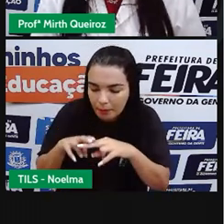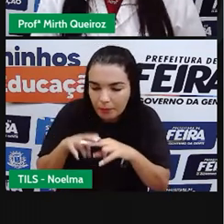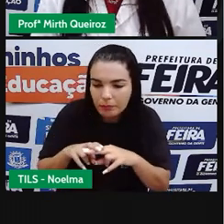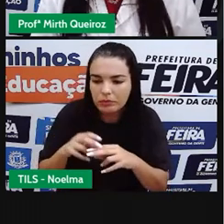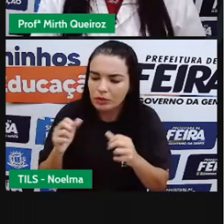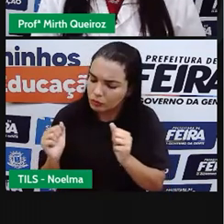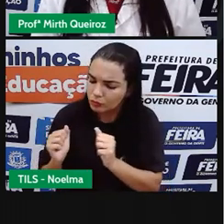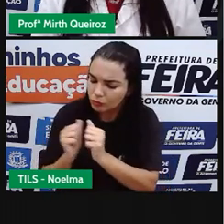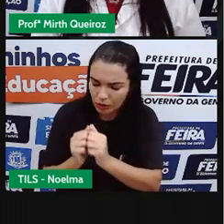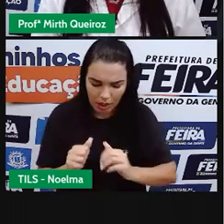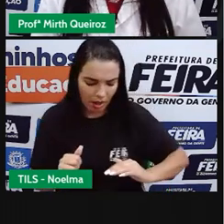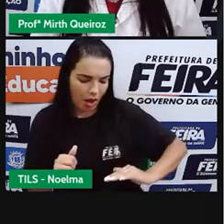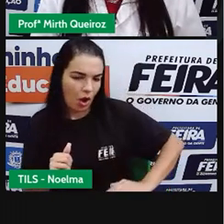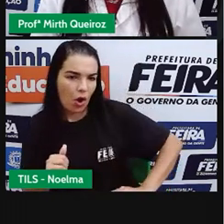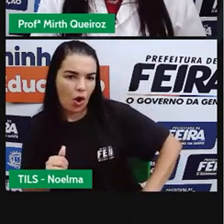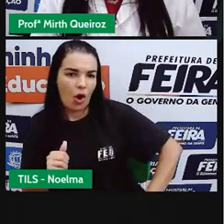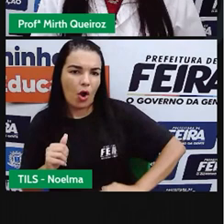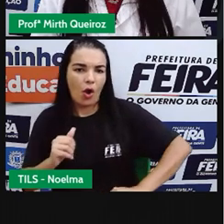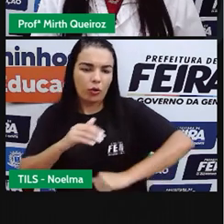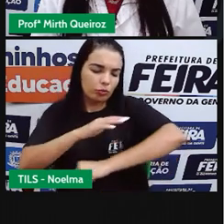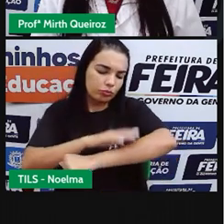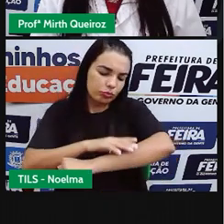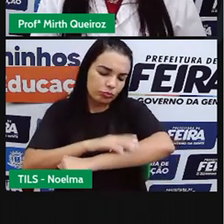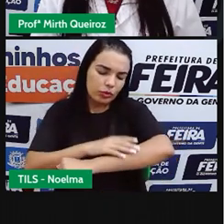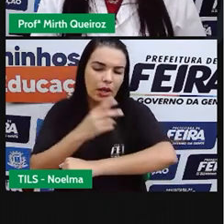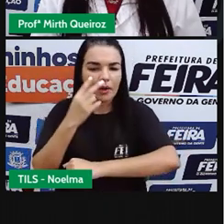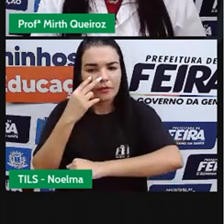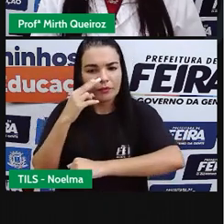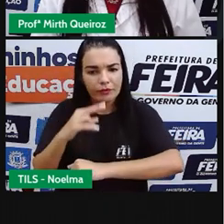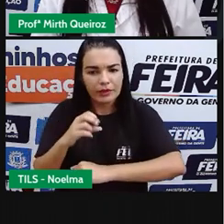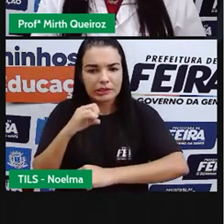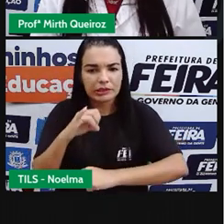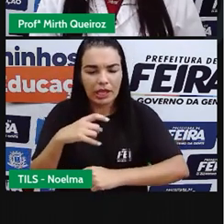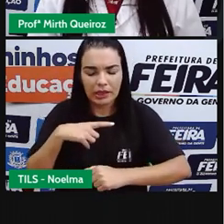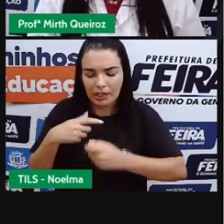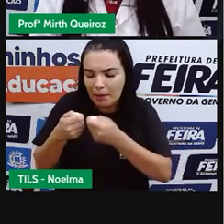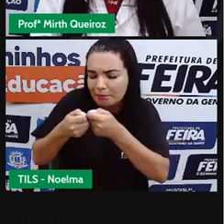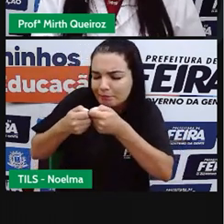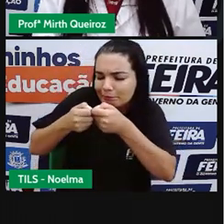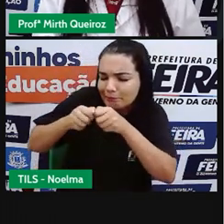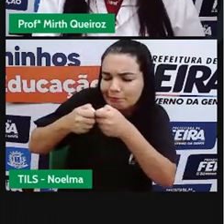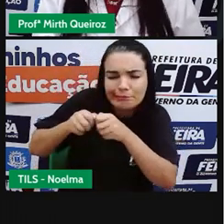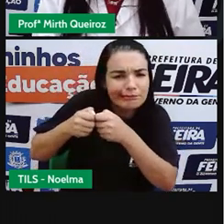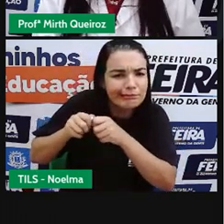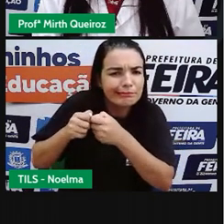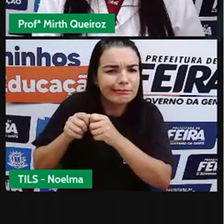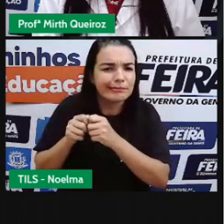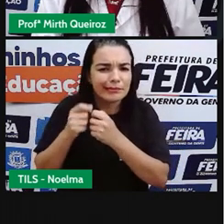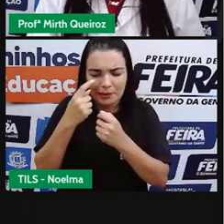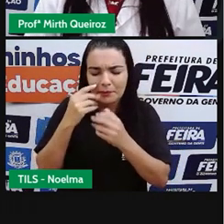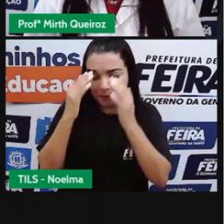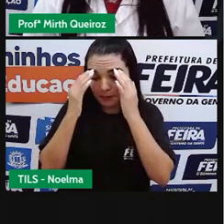para sentar no seu colo, pois queria ver se eu tinha piolhos. Obedeci.